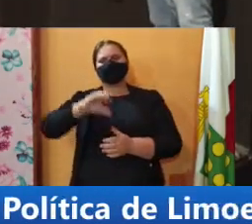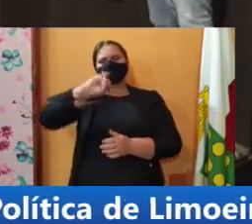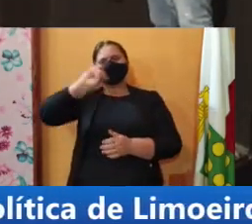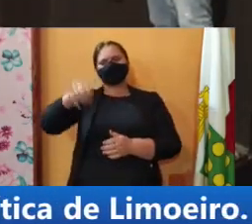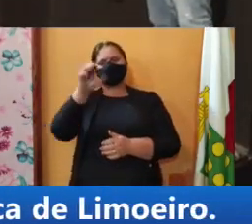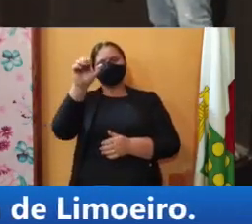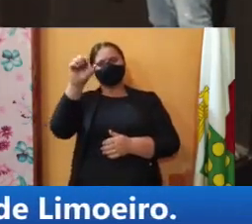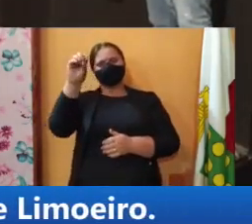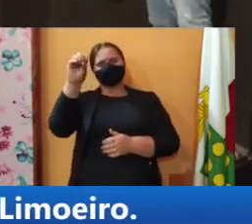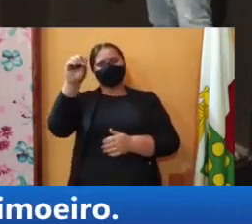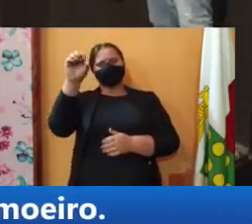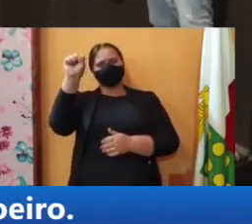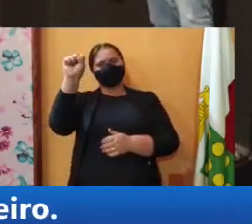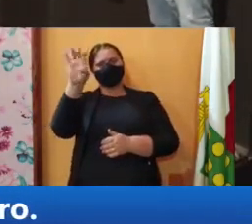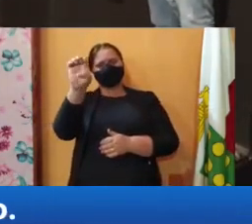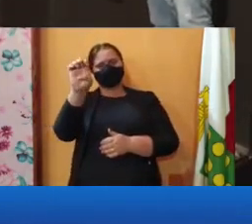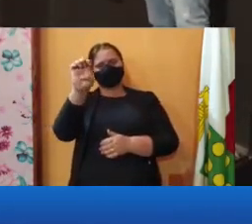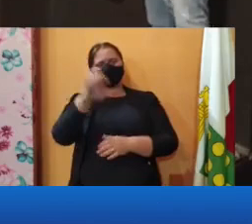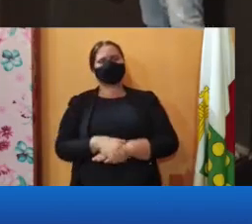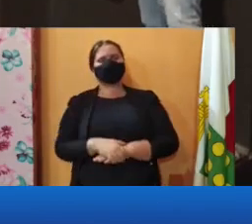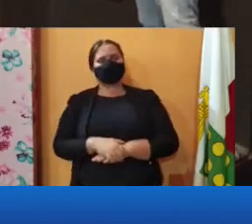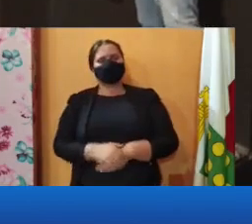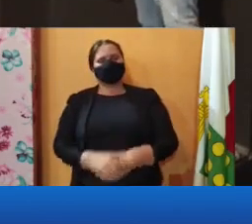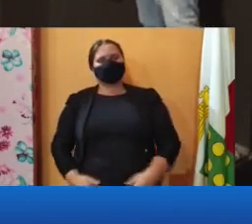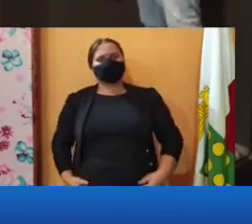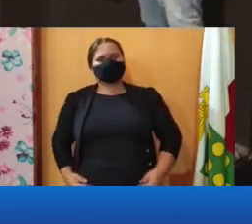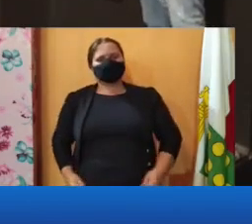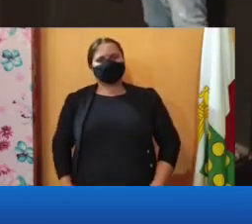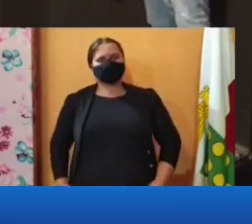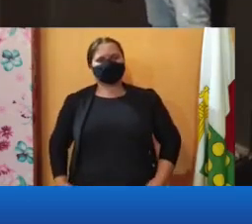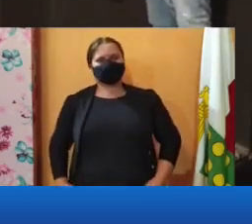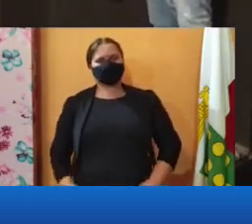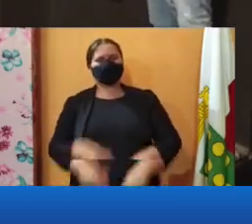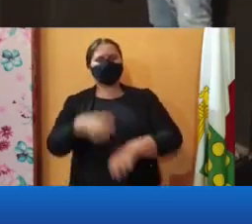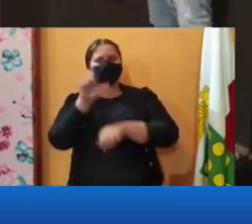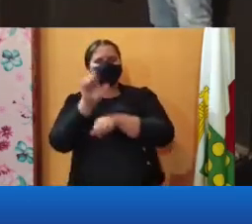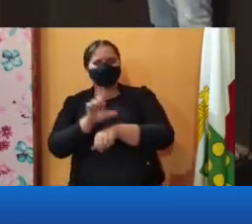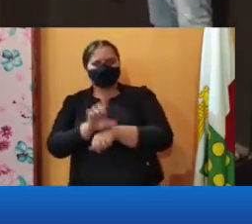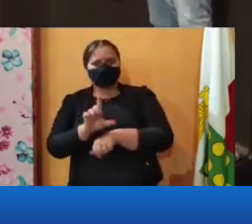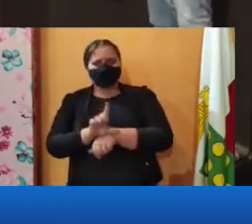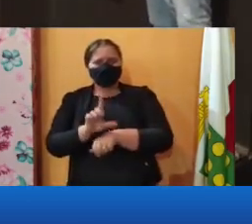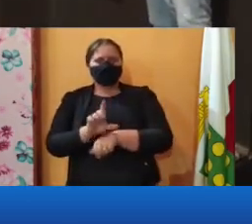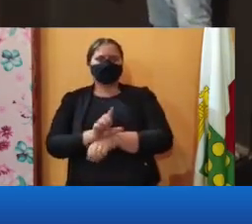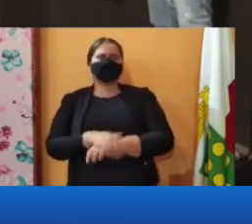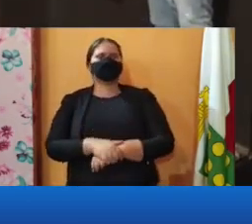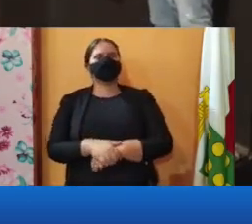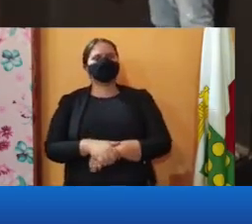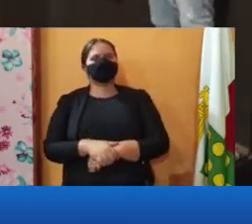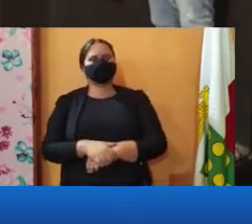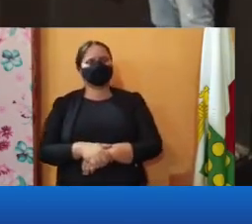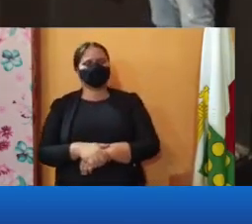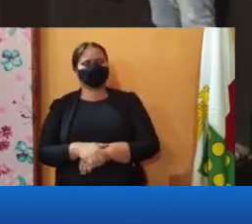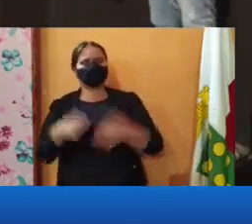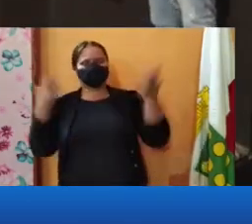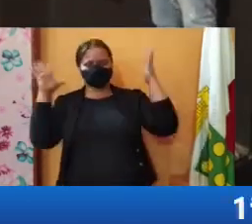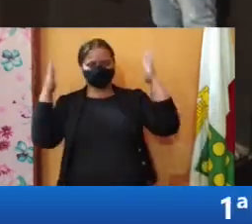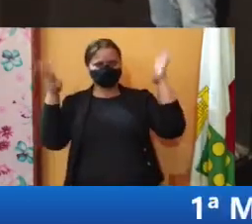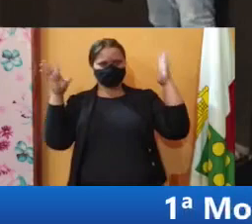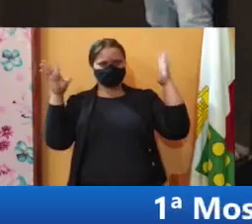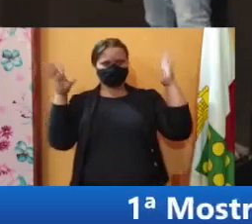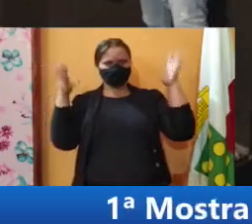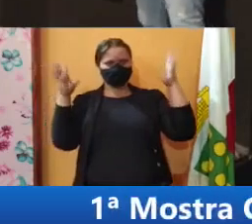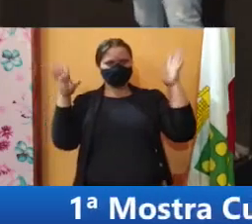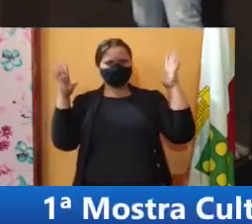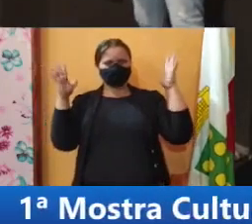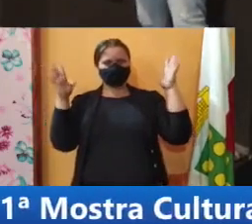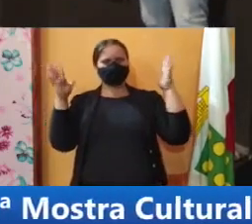bonecas, mas não tinha visto uma genuinamente limoeirense, né? E de Osiel, que é daqui. Show de bola,